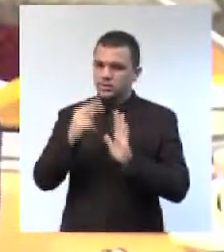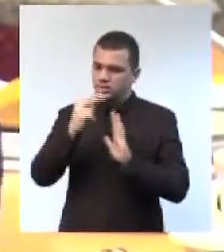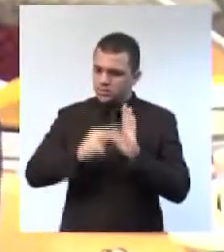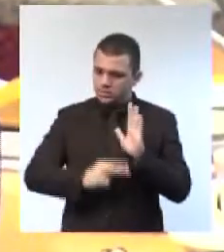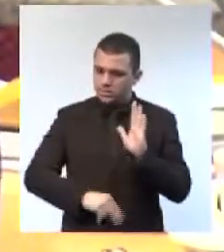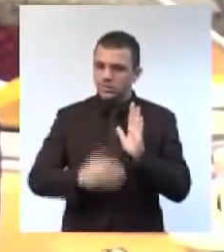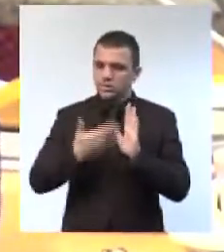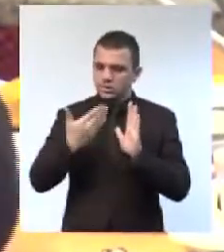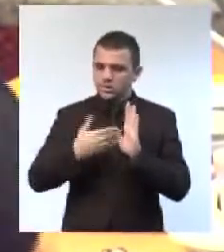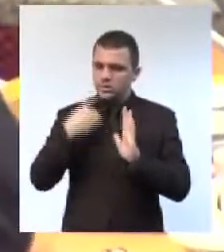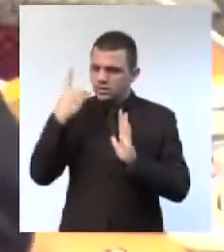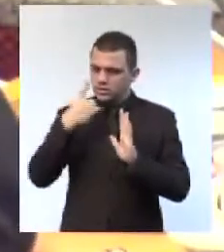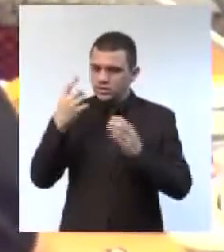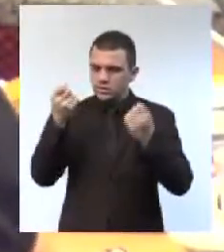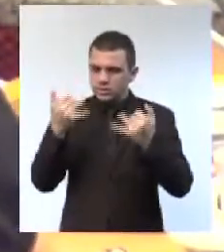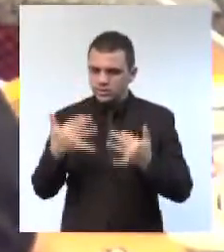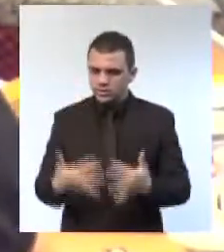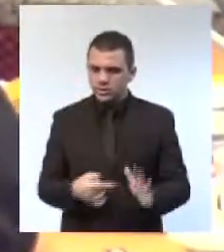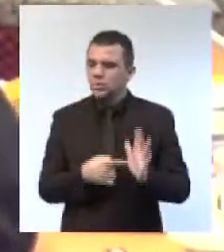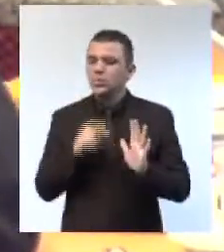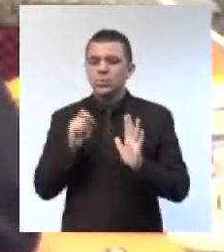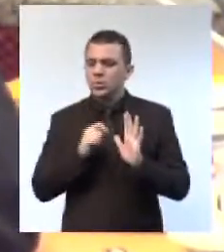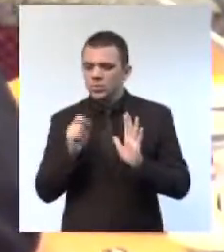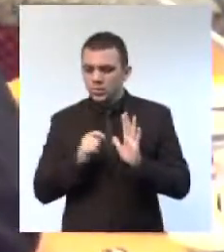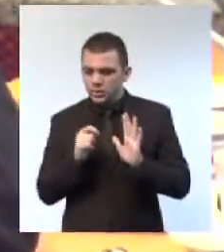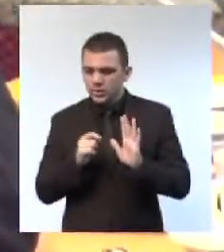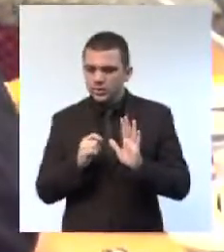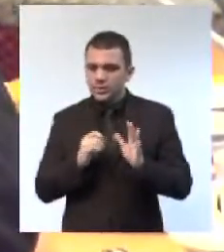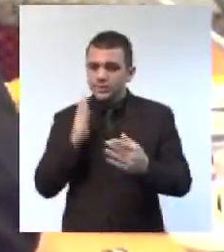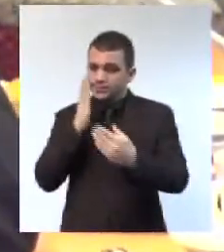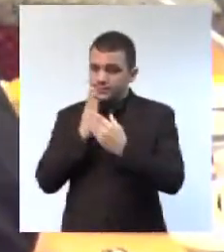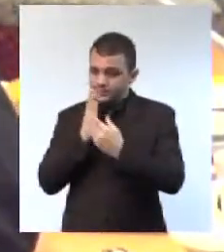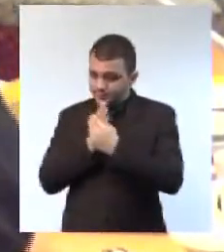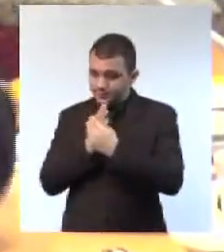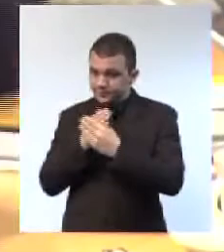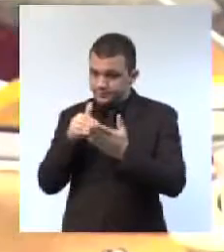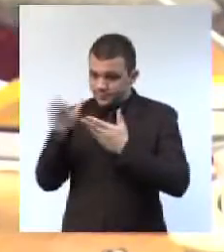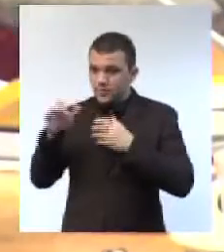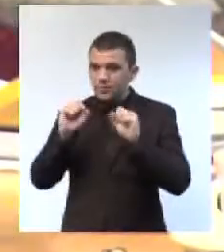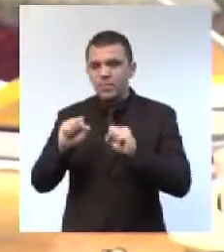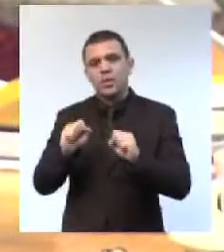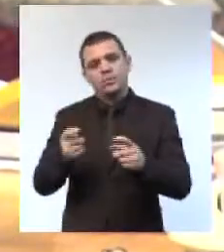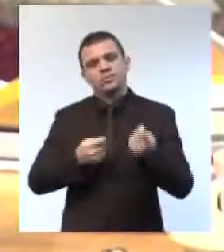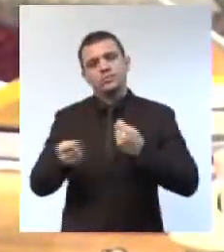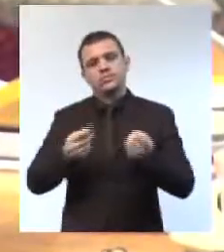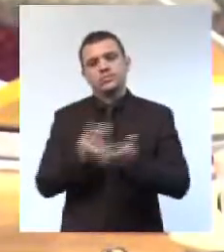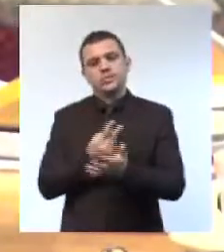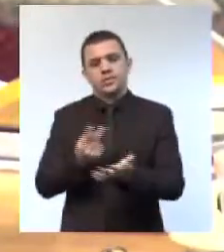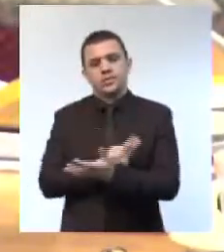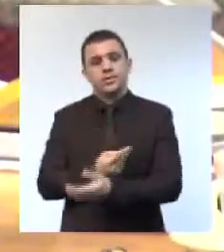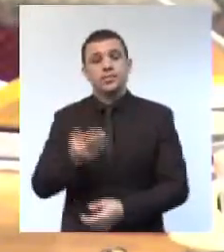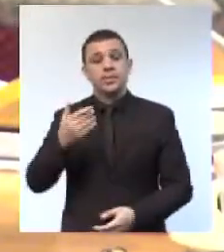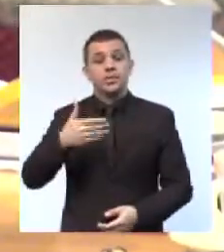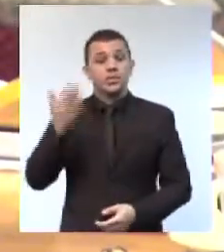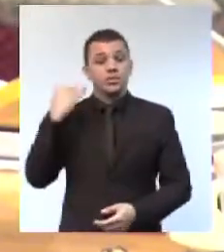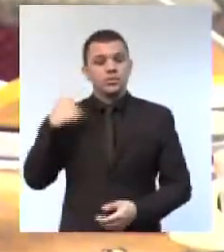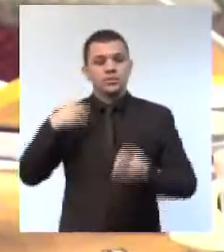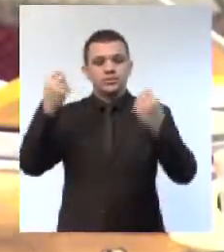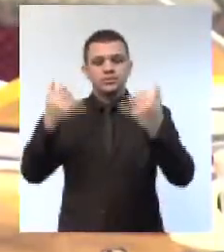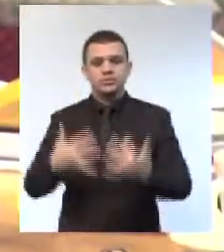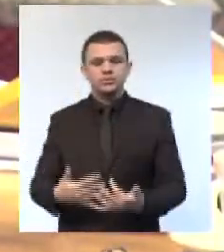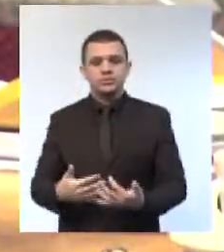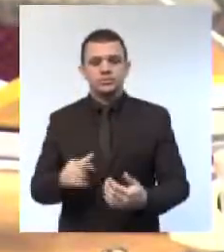Vossa Excelência sabe que improbidade administrativa dá sim impeachment. O que eu quis dizer aquele dia, naquele meu pronunciamento aqui,